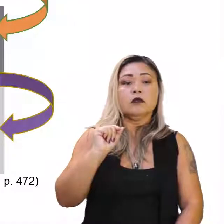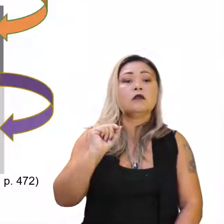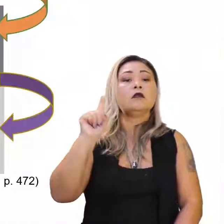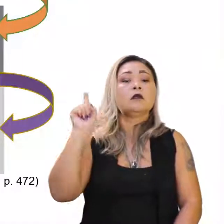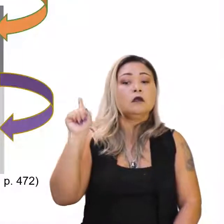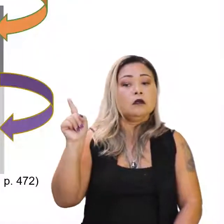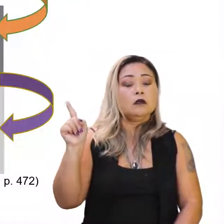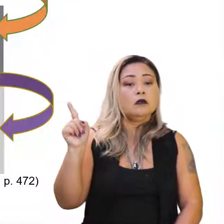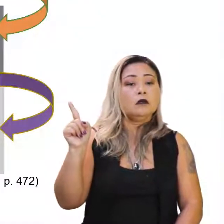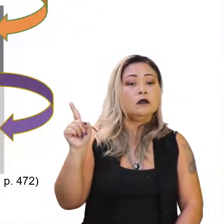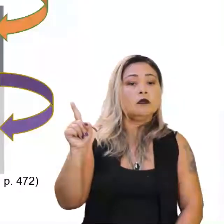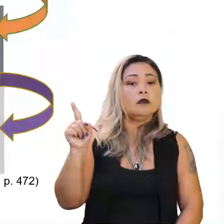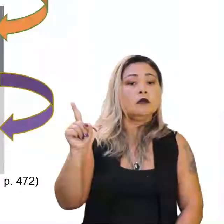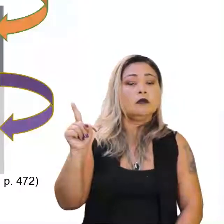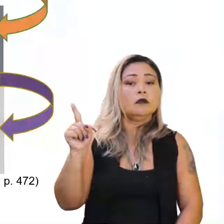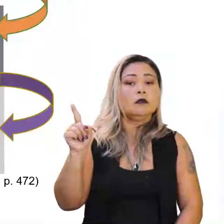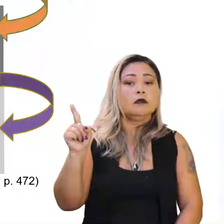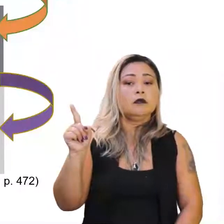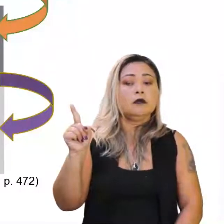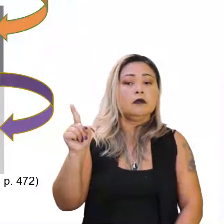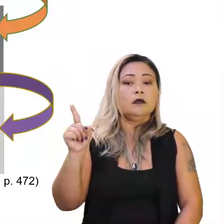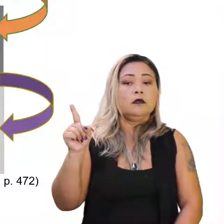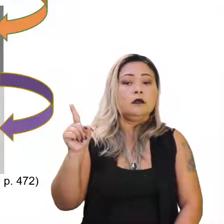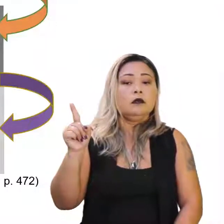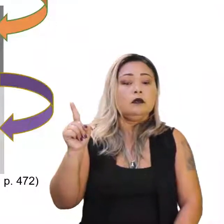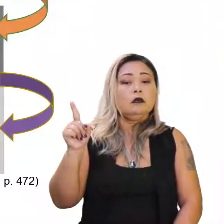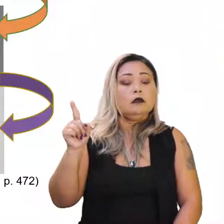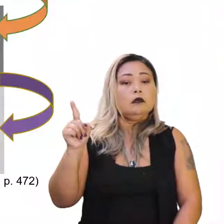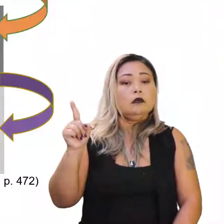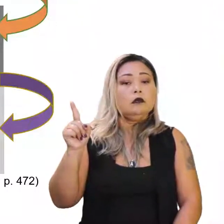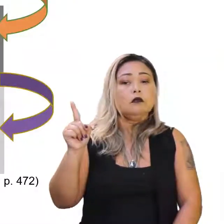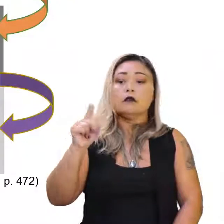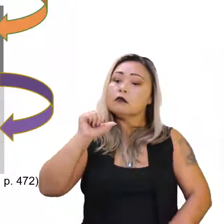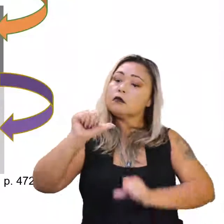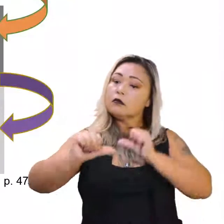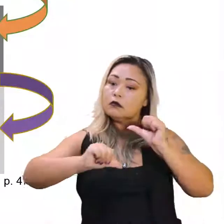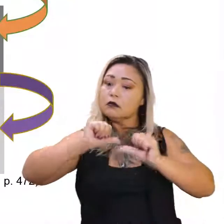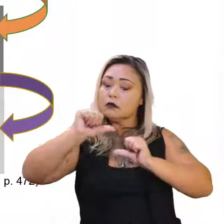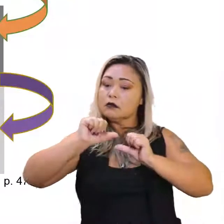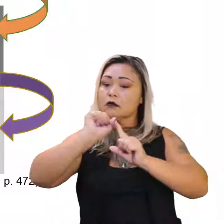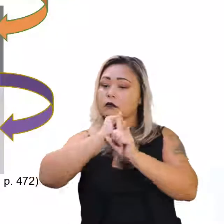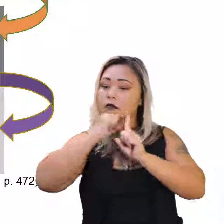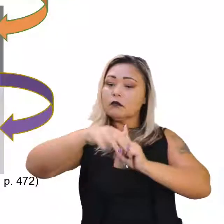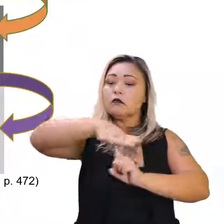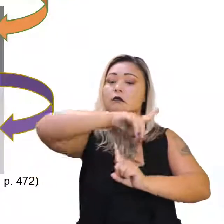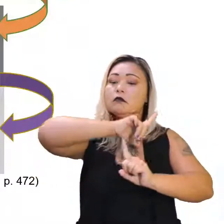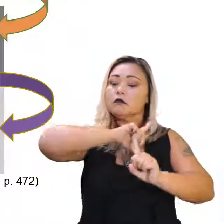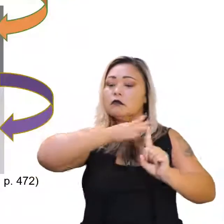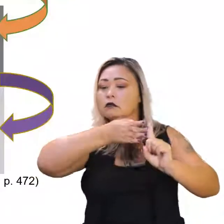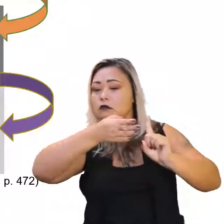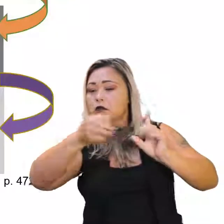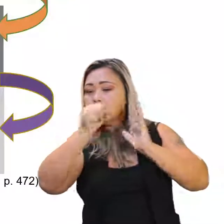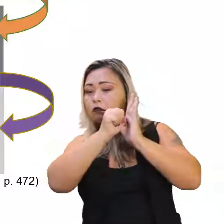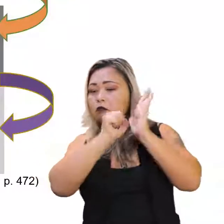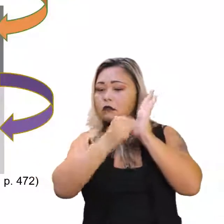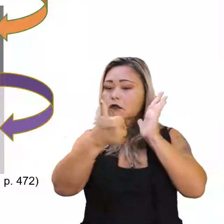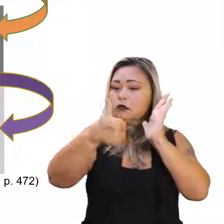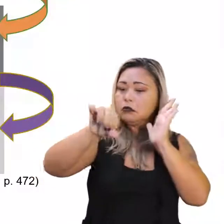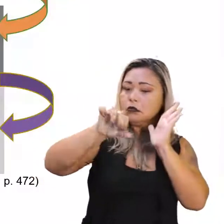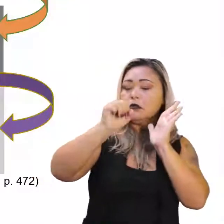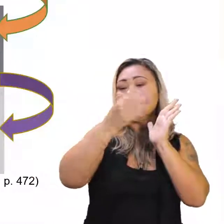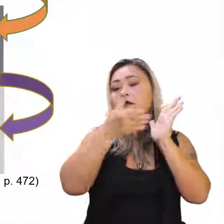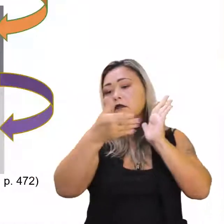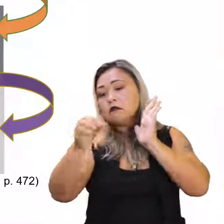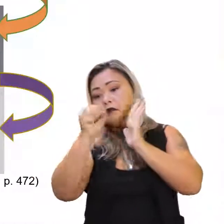arte africana, devido à mudança, né, na sociedade, ali em meados do século XIX,